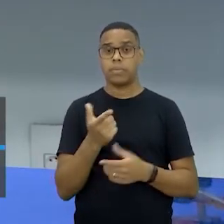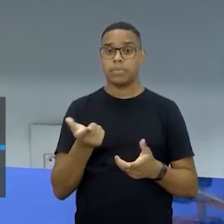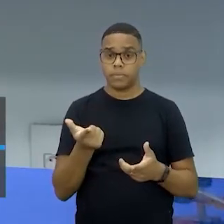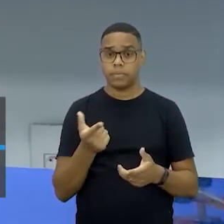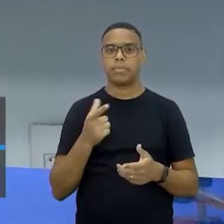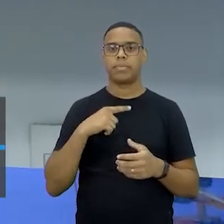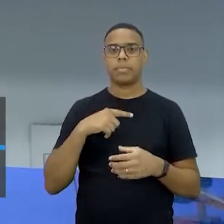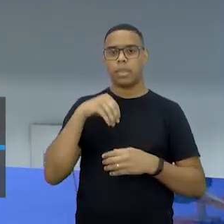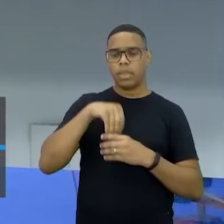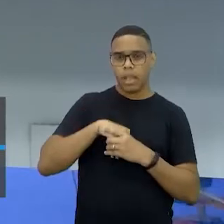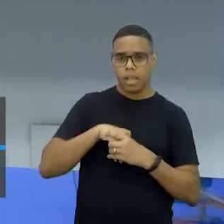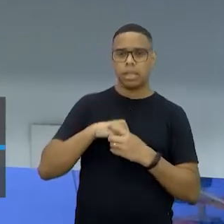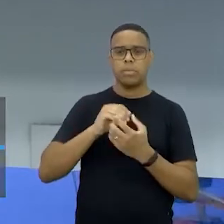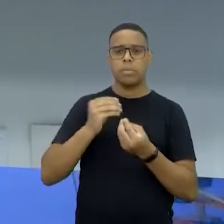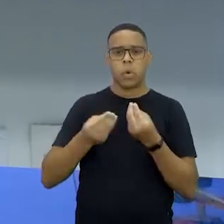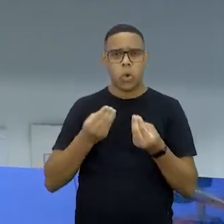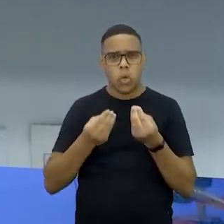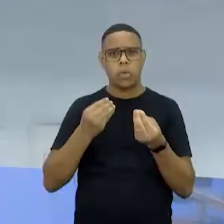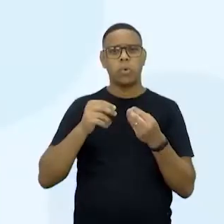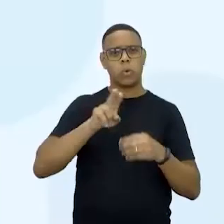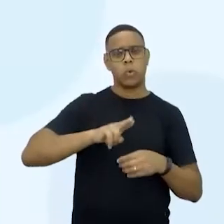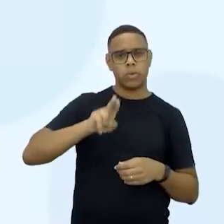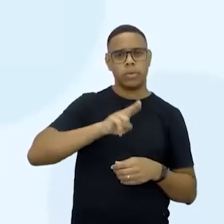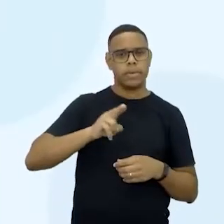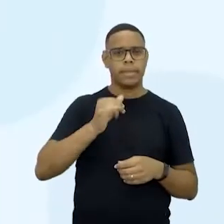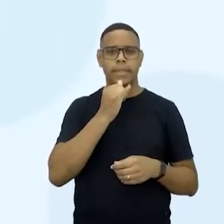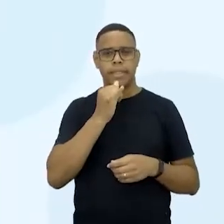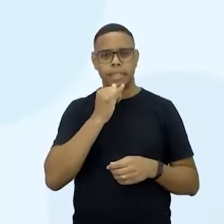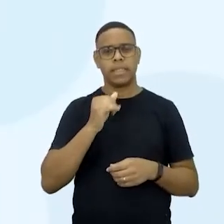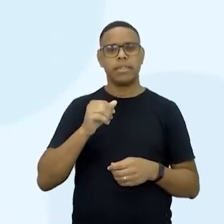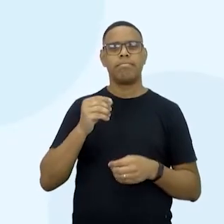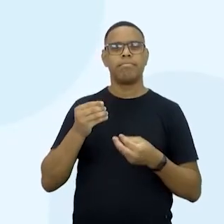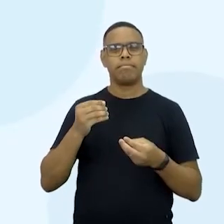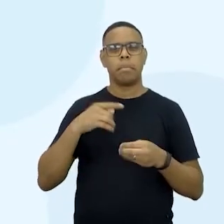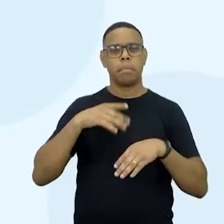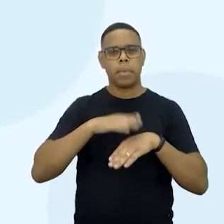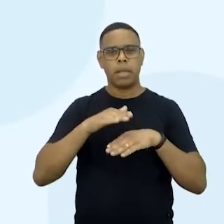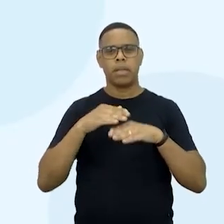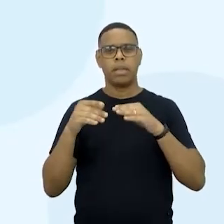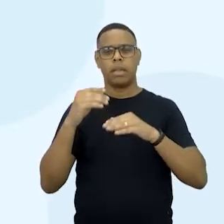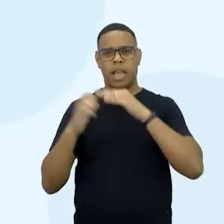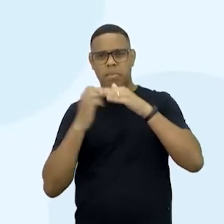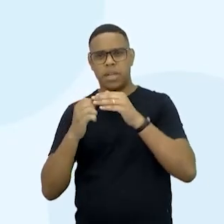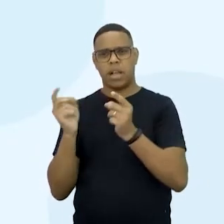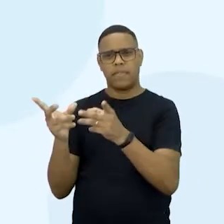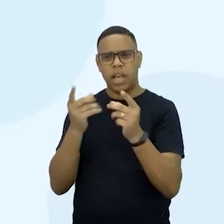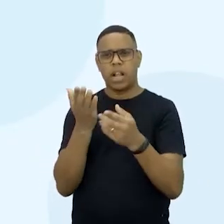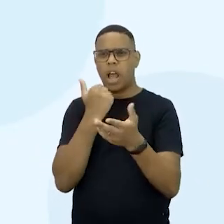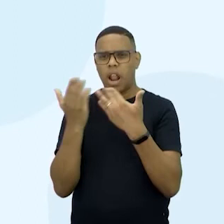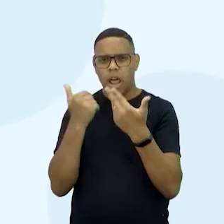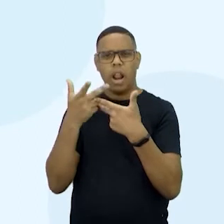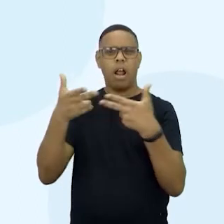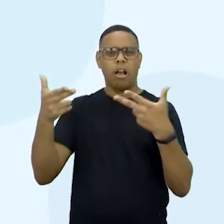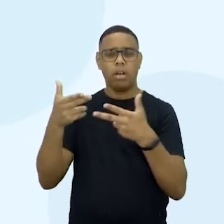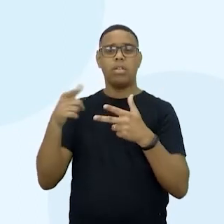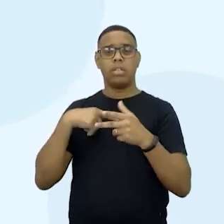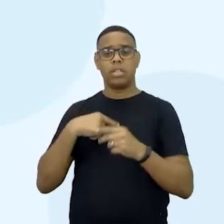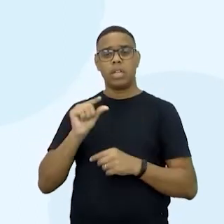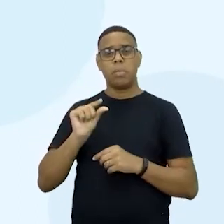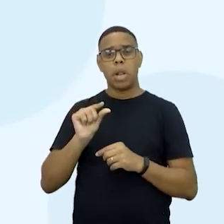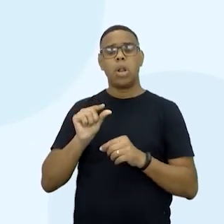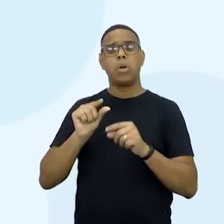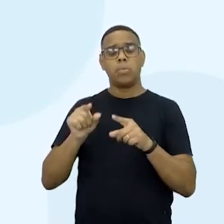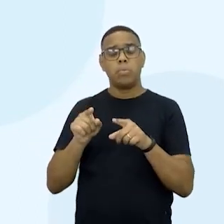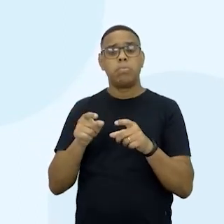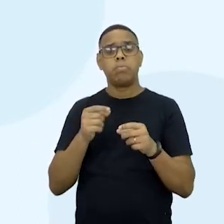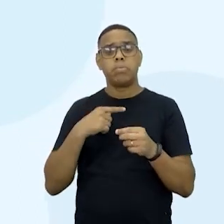microrganismos Também com esse uso por exemplo de vida o mais industrializado muitos desses microrganismos